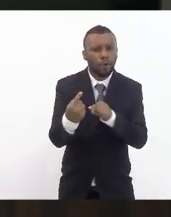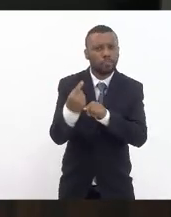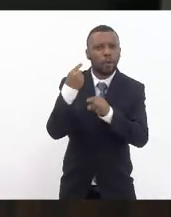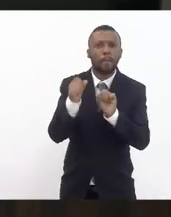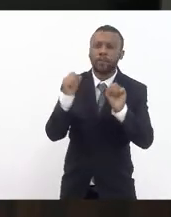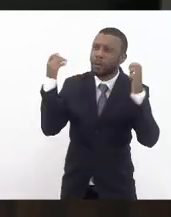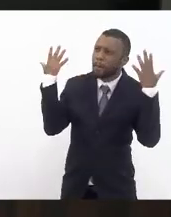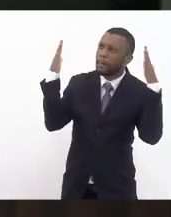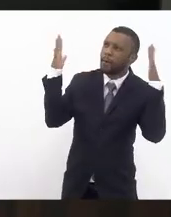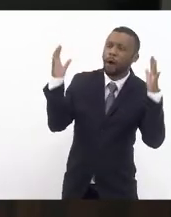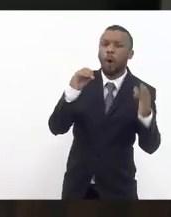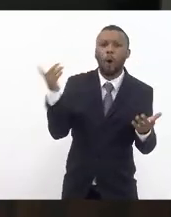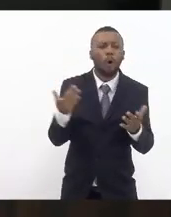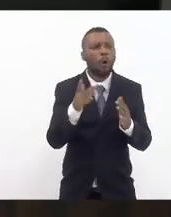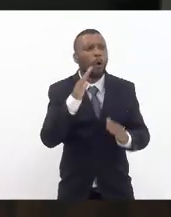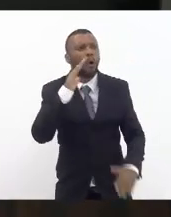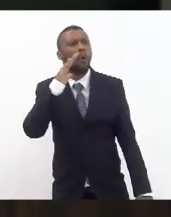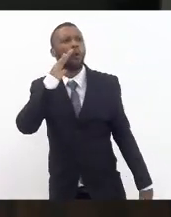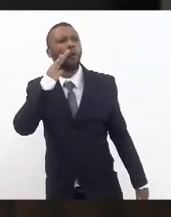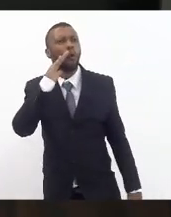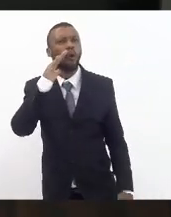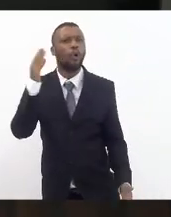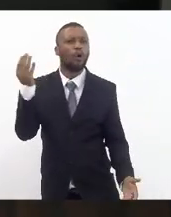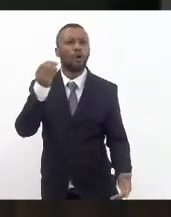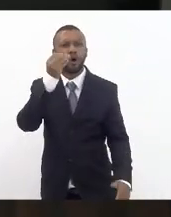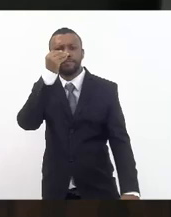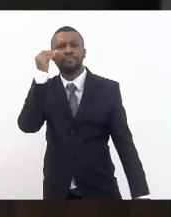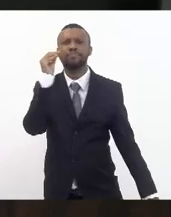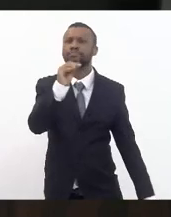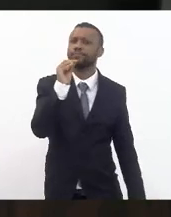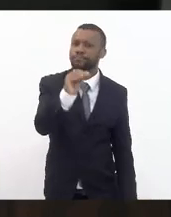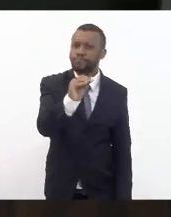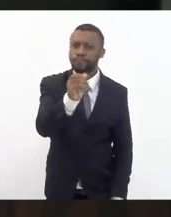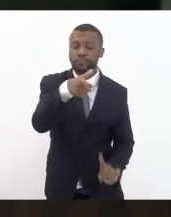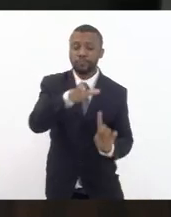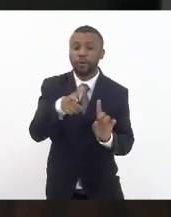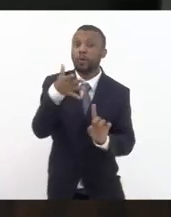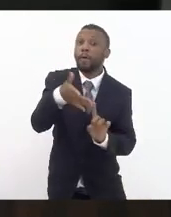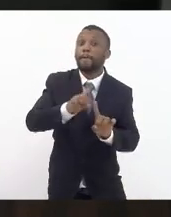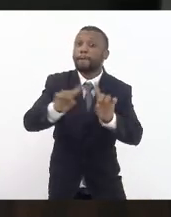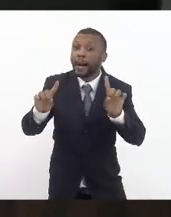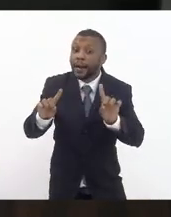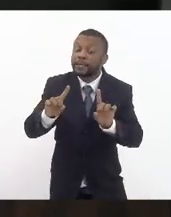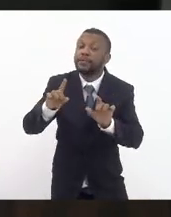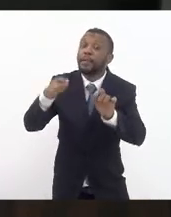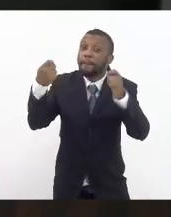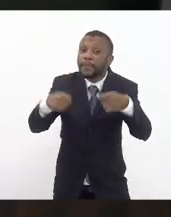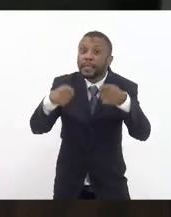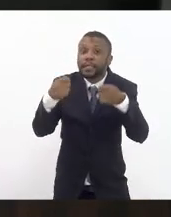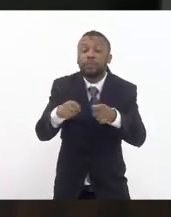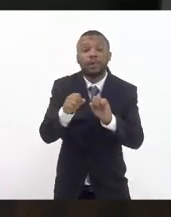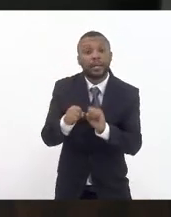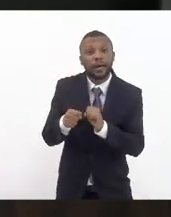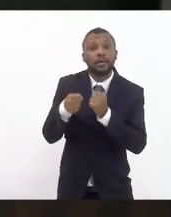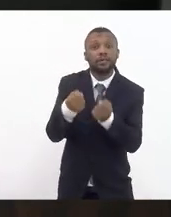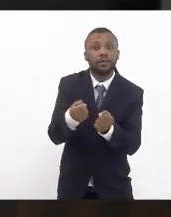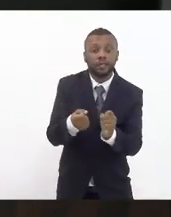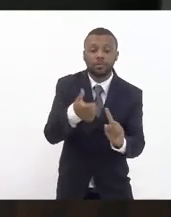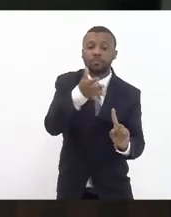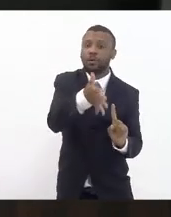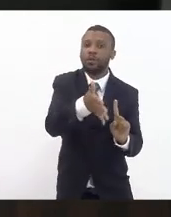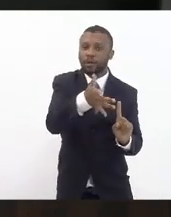aplaudir ou mesmo ignorar o orador, mas garantir a palavra dos oradores. E, da mesma forma,